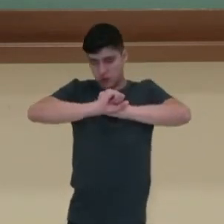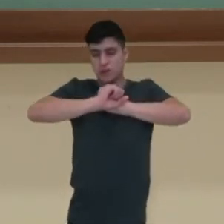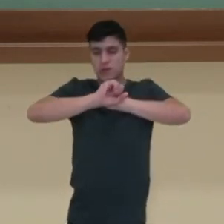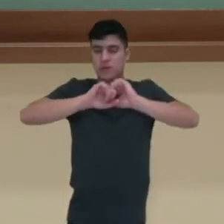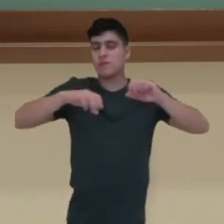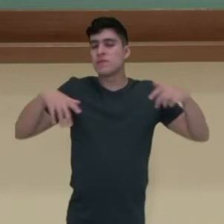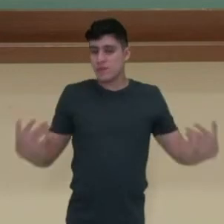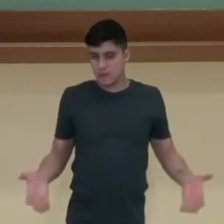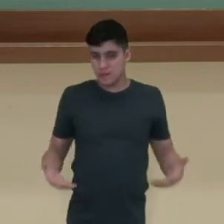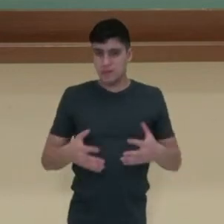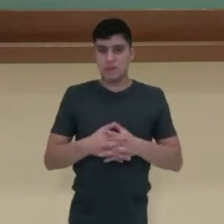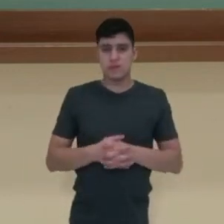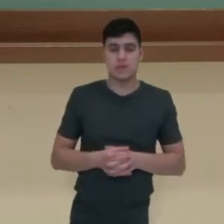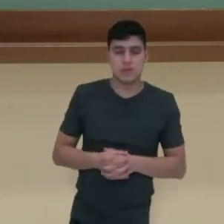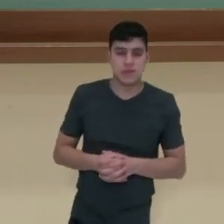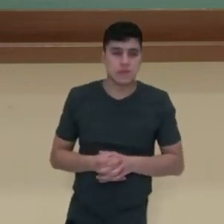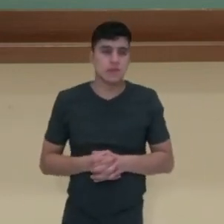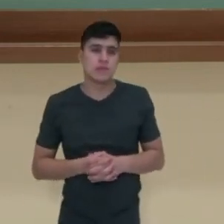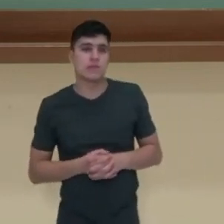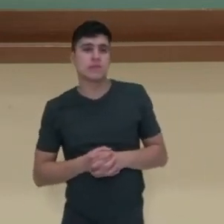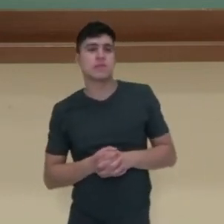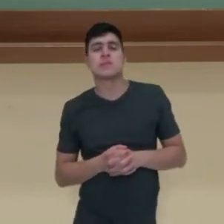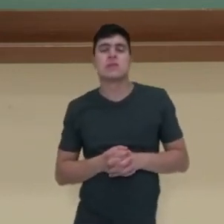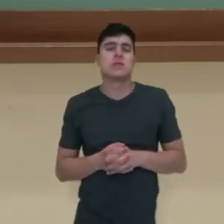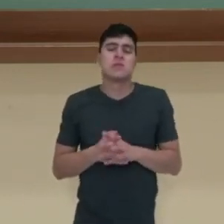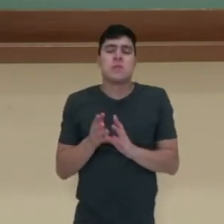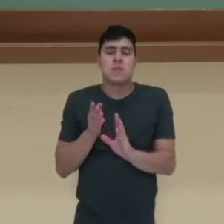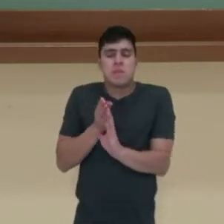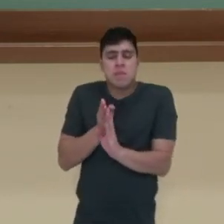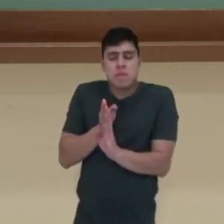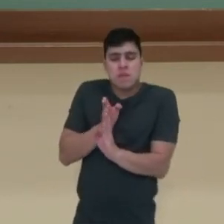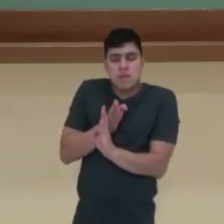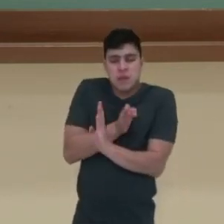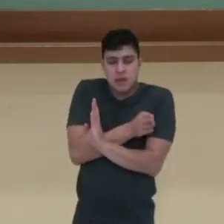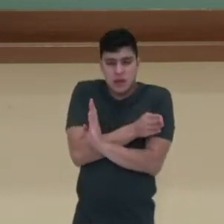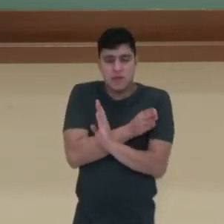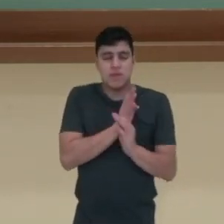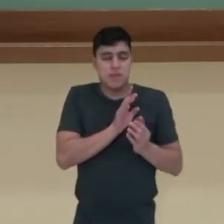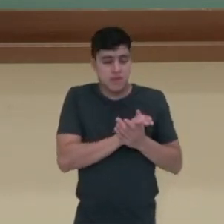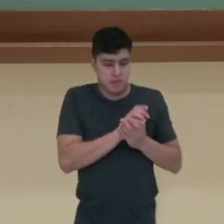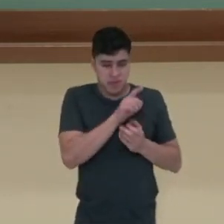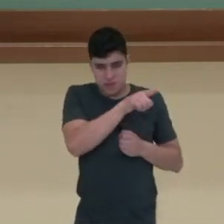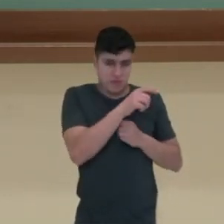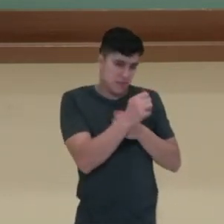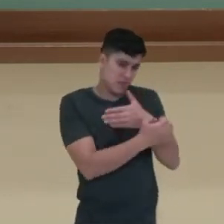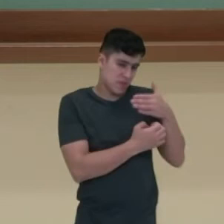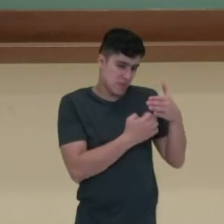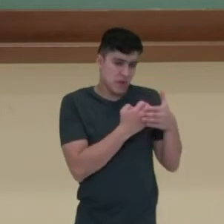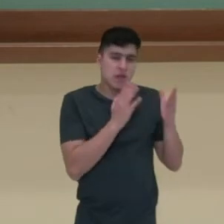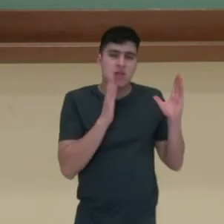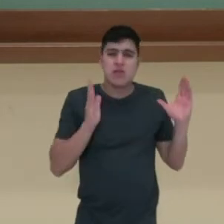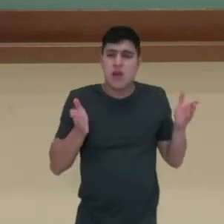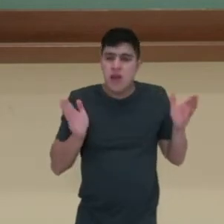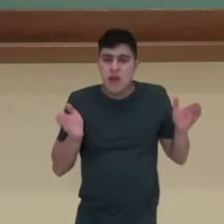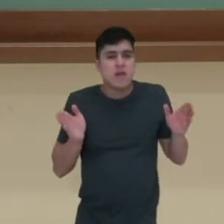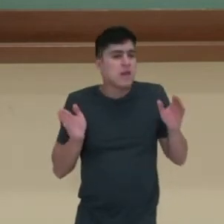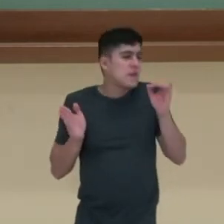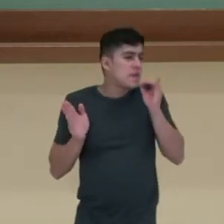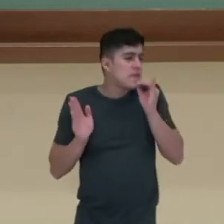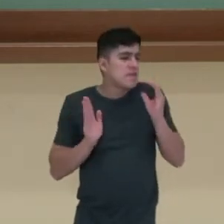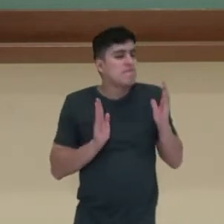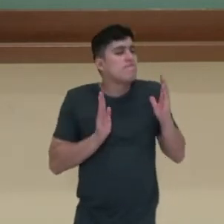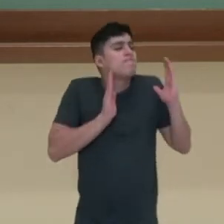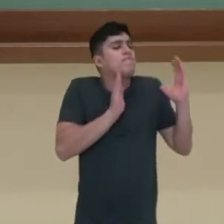está abaixo dela. Recentemente, inclusive, eles têm deixado de lado